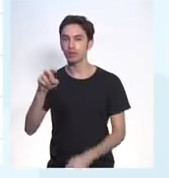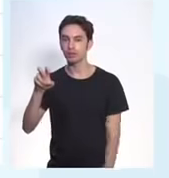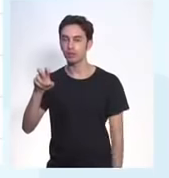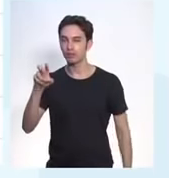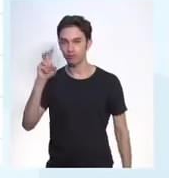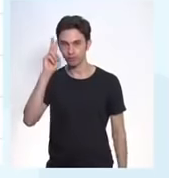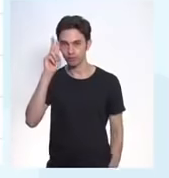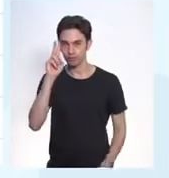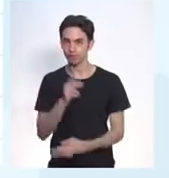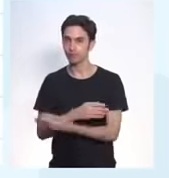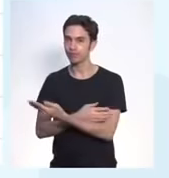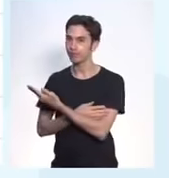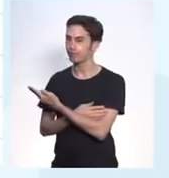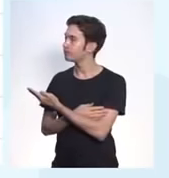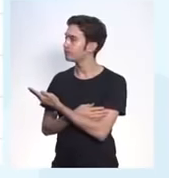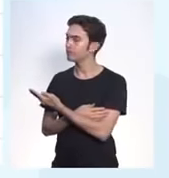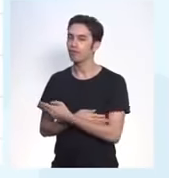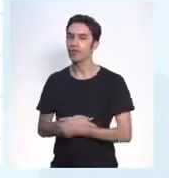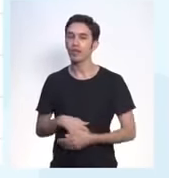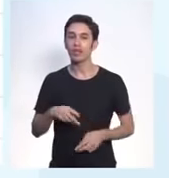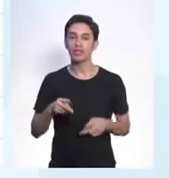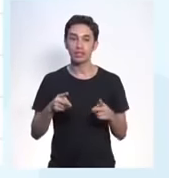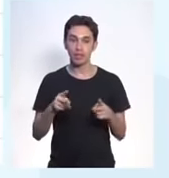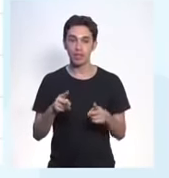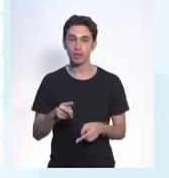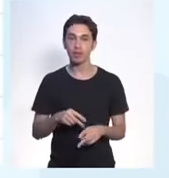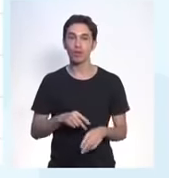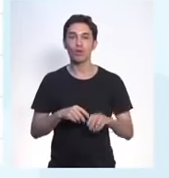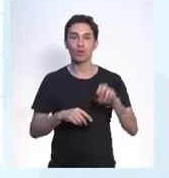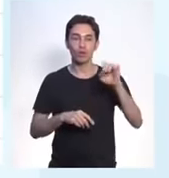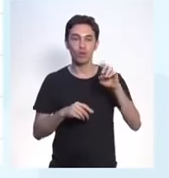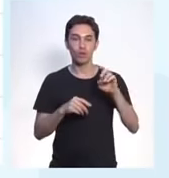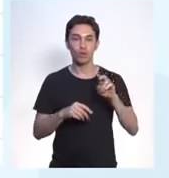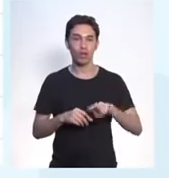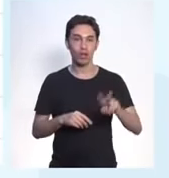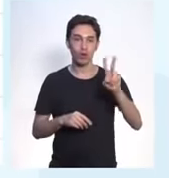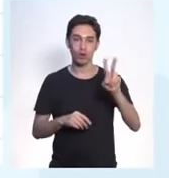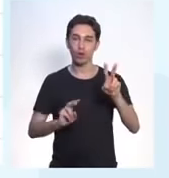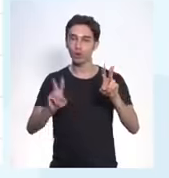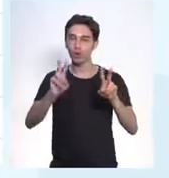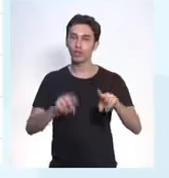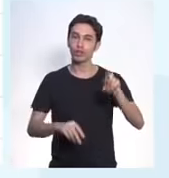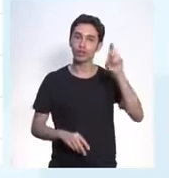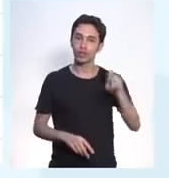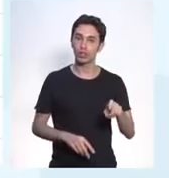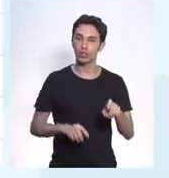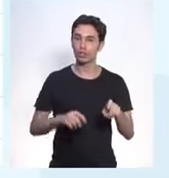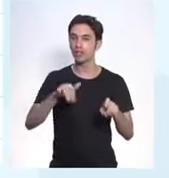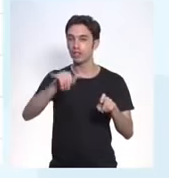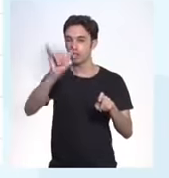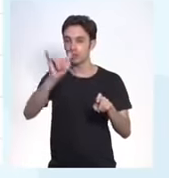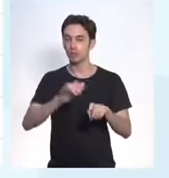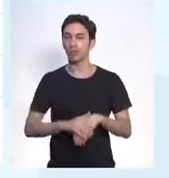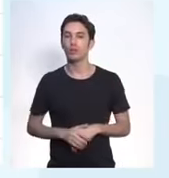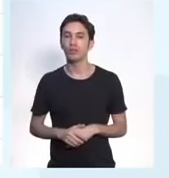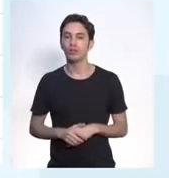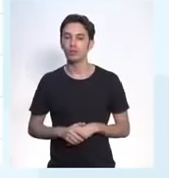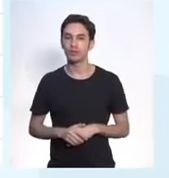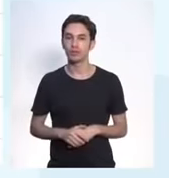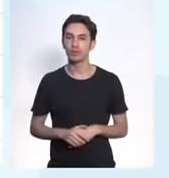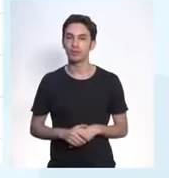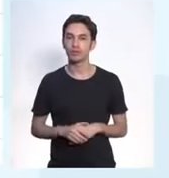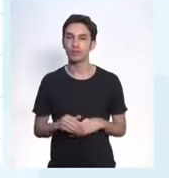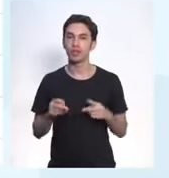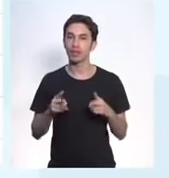como nós vimos né sempre o valor x e y par ordenado na Tony tão sempre o valor aqui